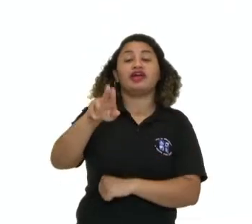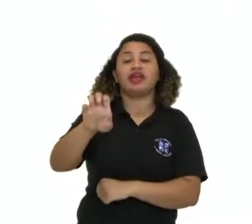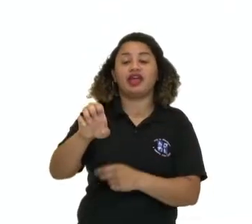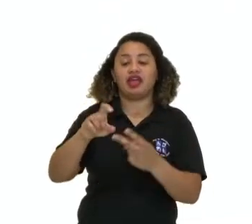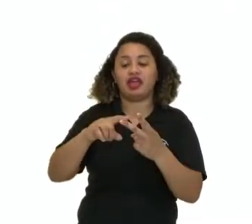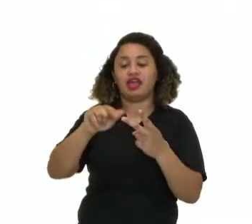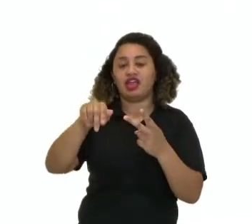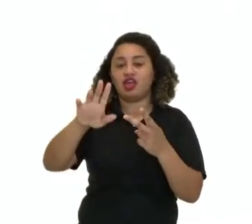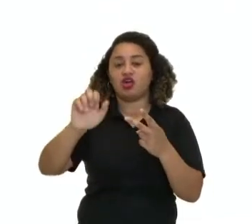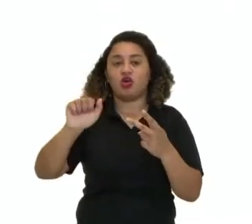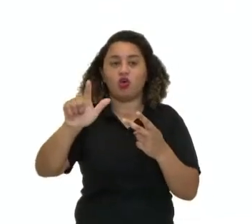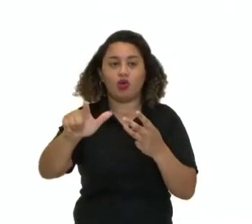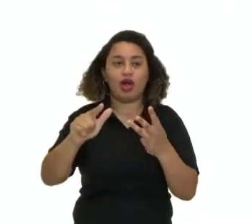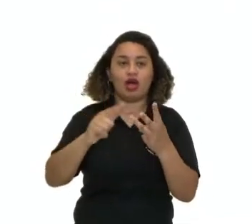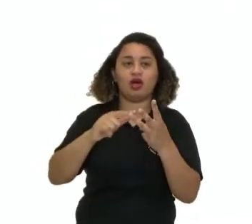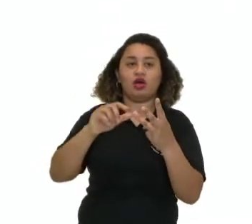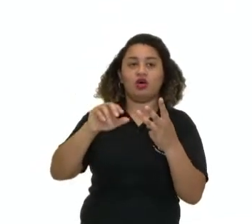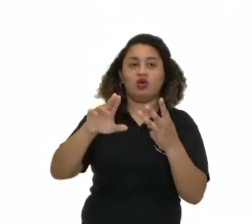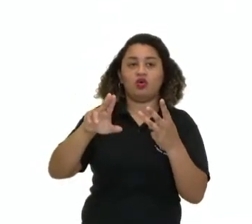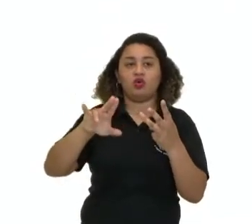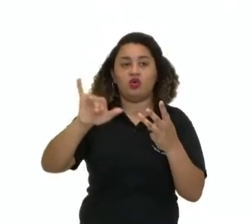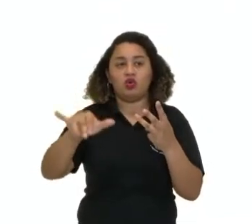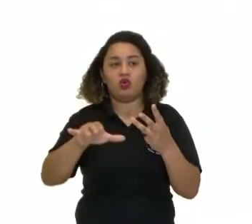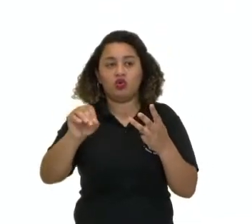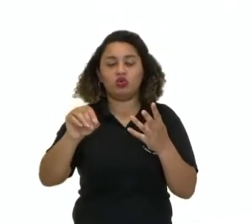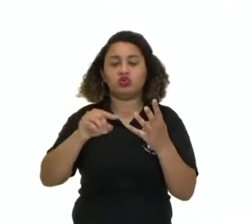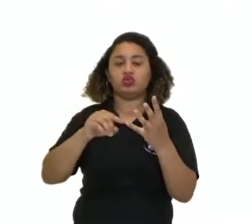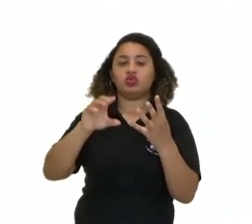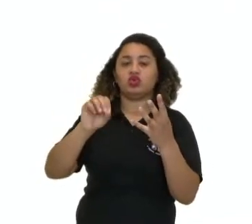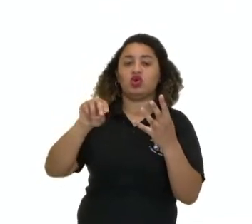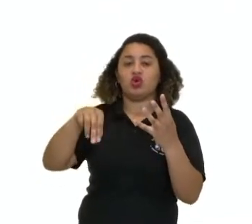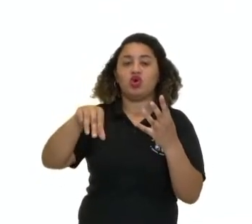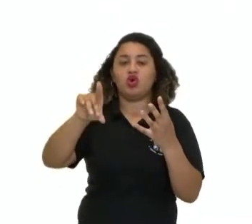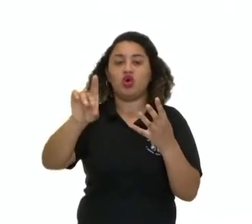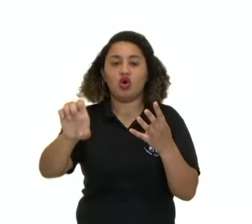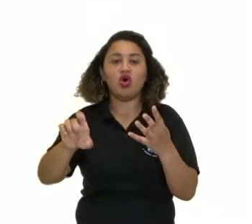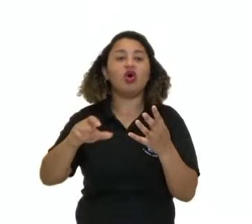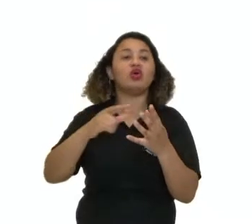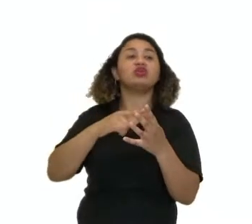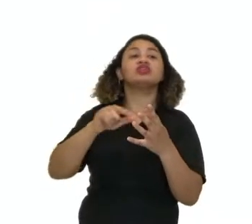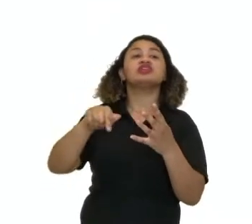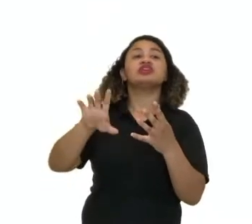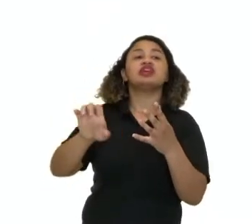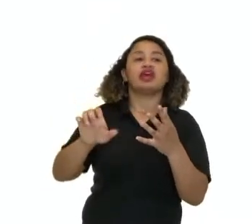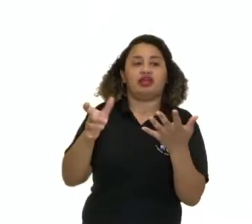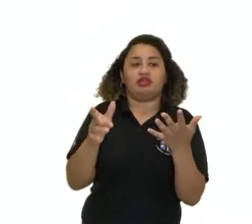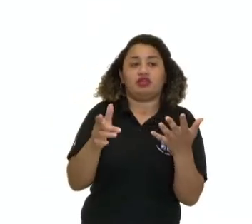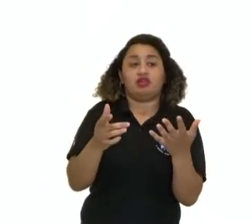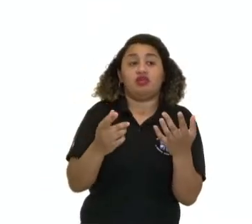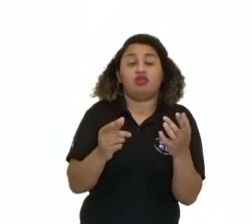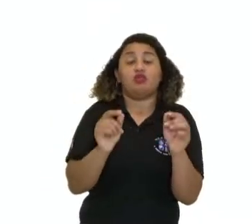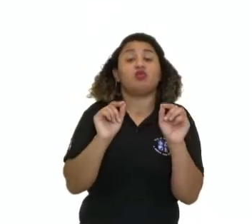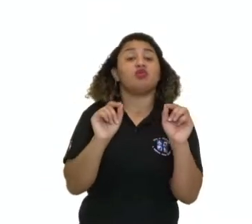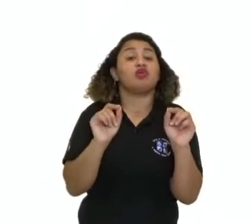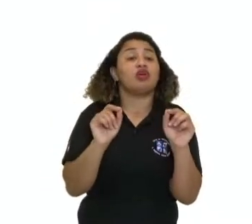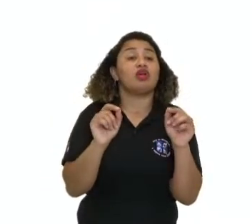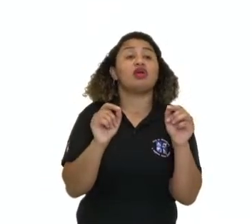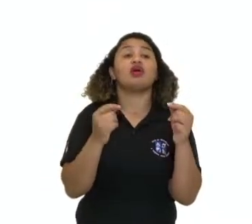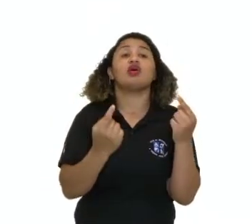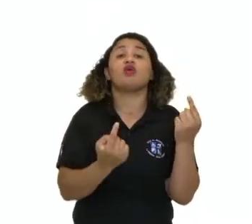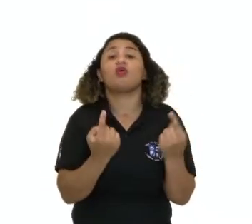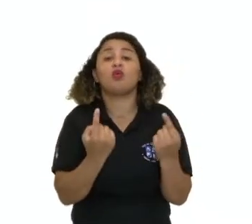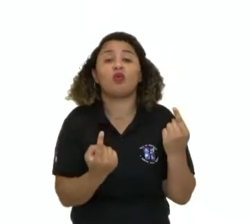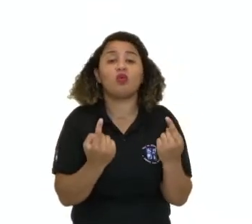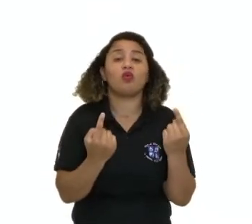qual cujo onde quem senta atrás pronome então ó fui eu que lhe dei não